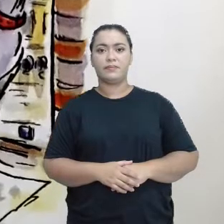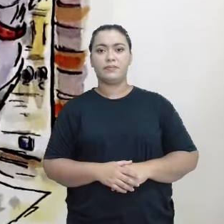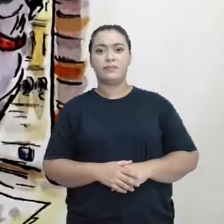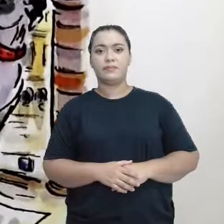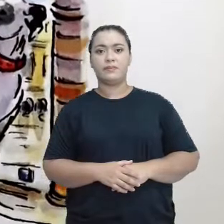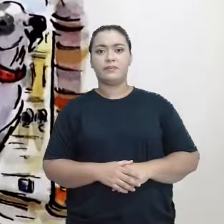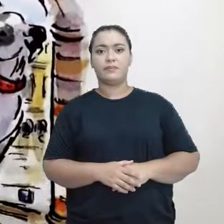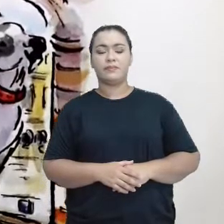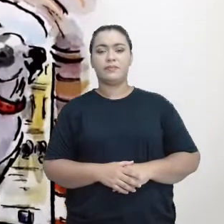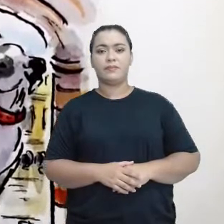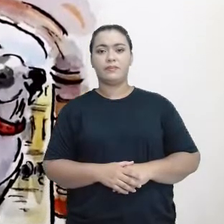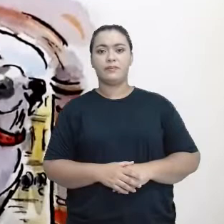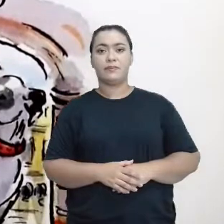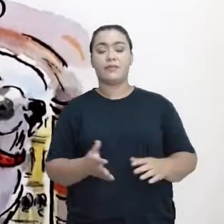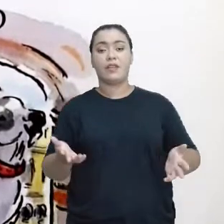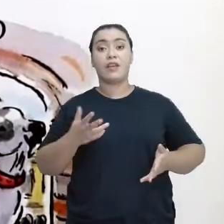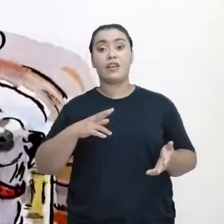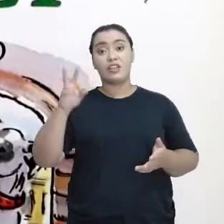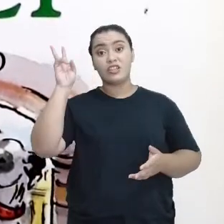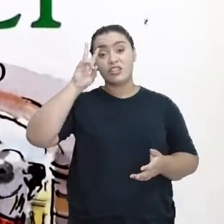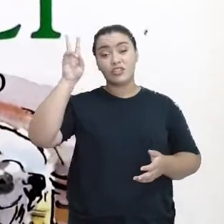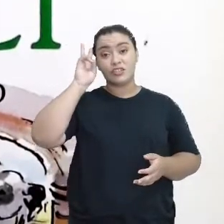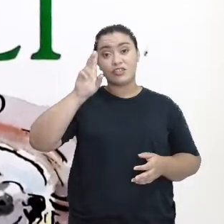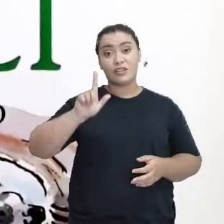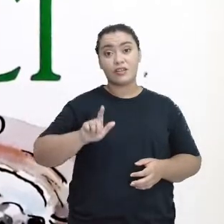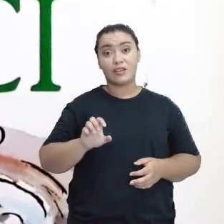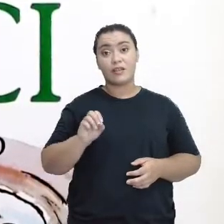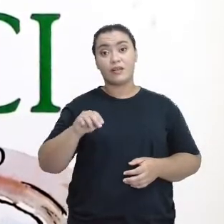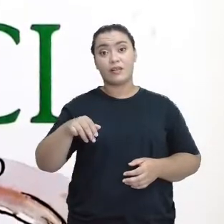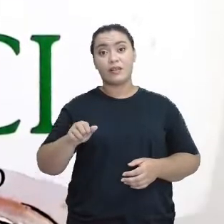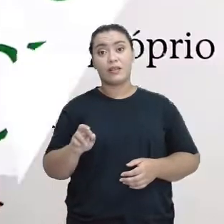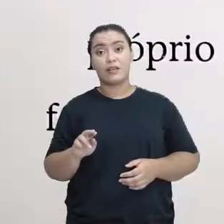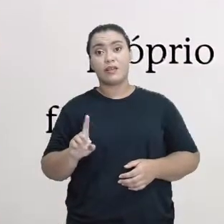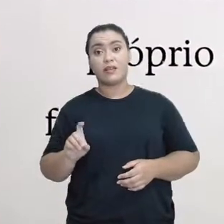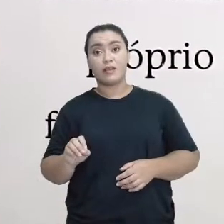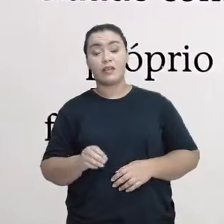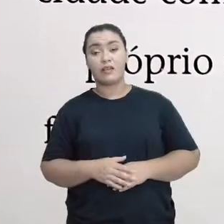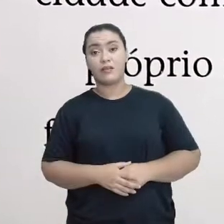A história de Leonardo da Vinci.